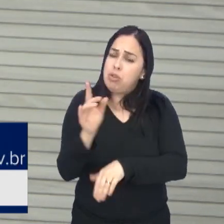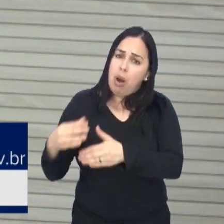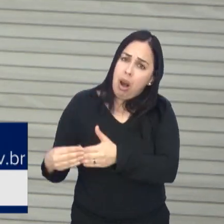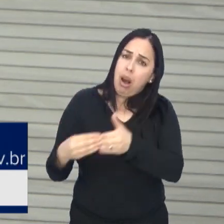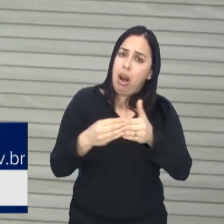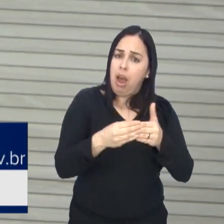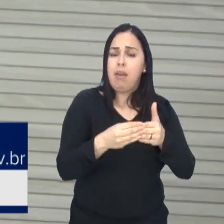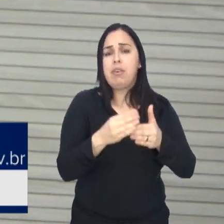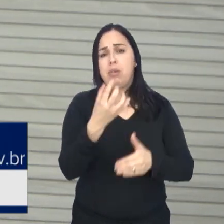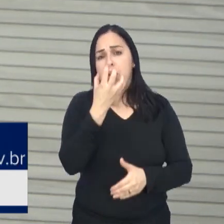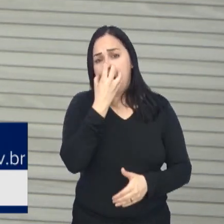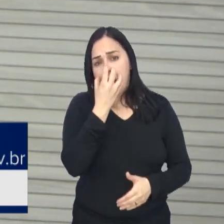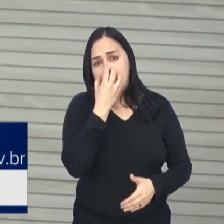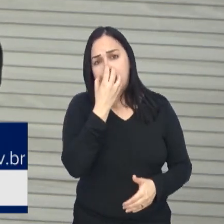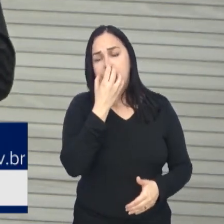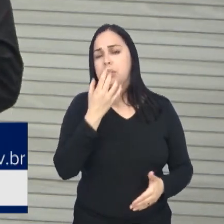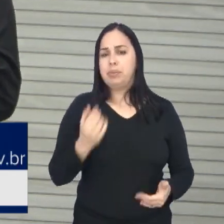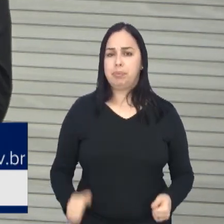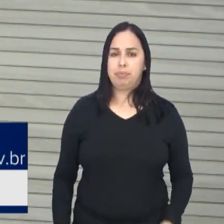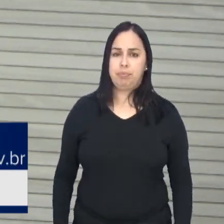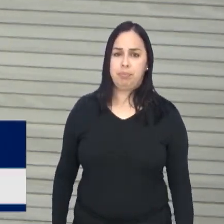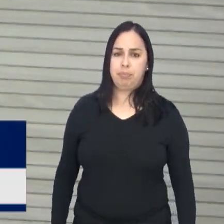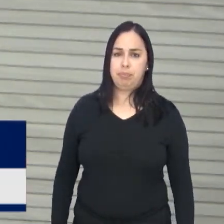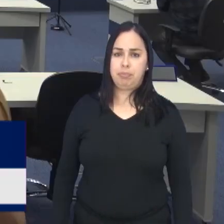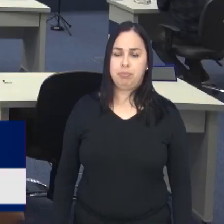acaba prejudicando as outras pessoas.